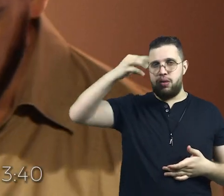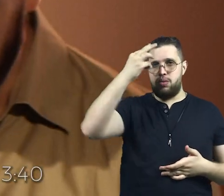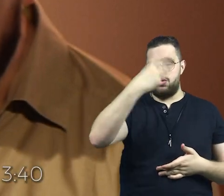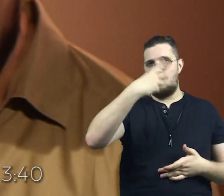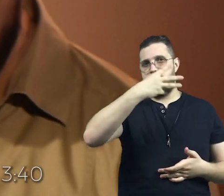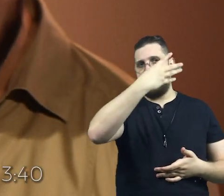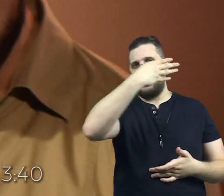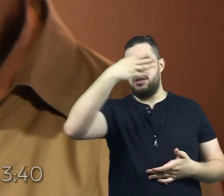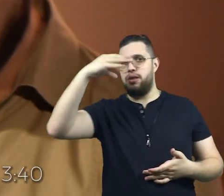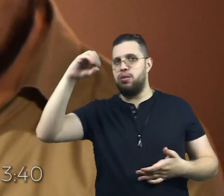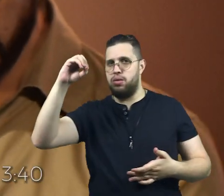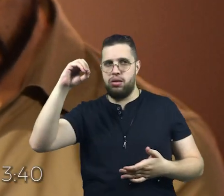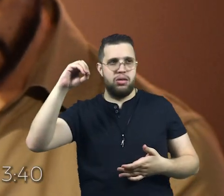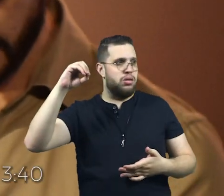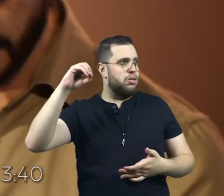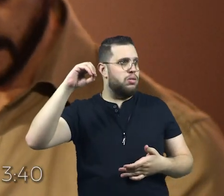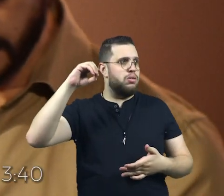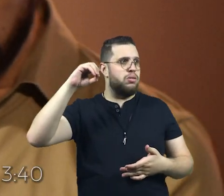examinemos